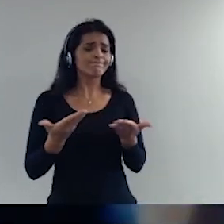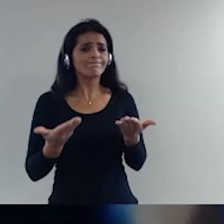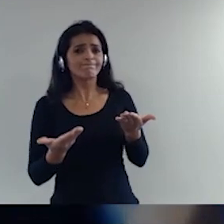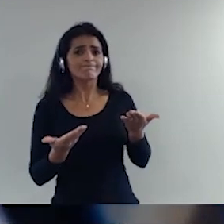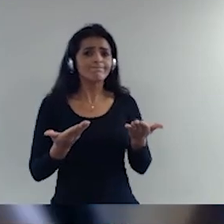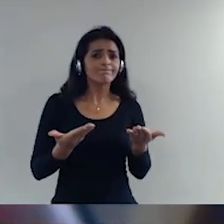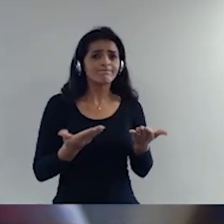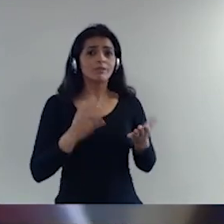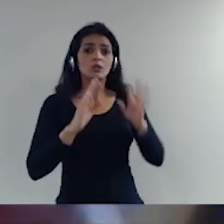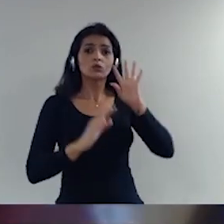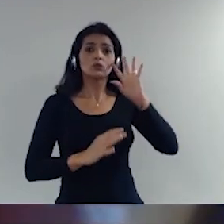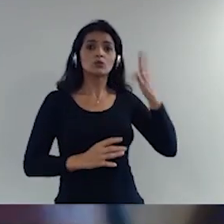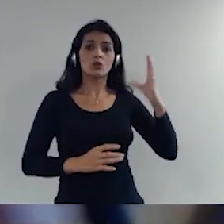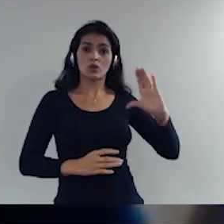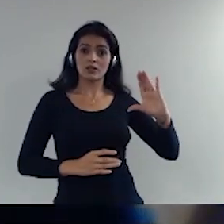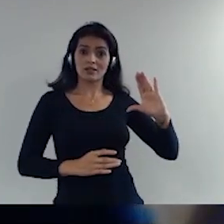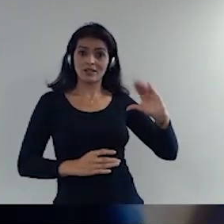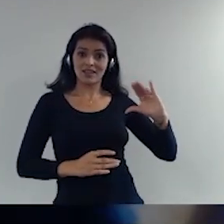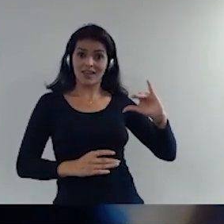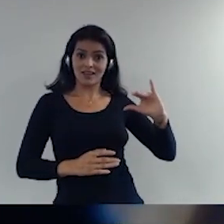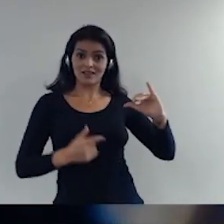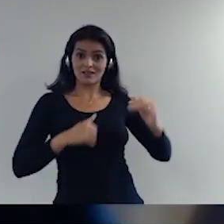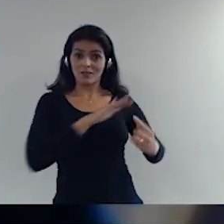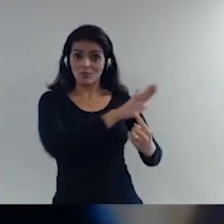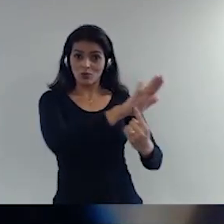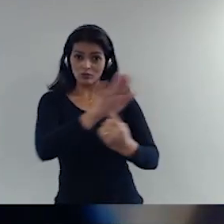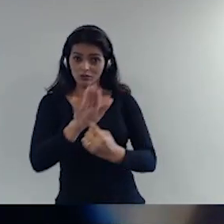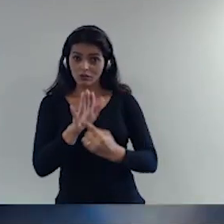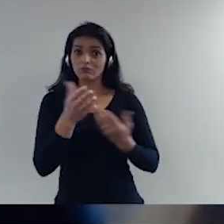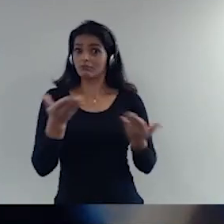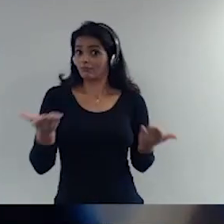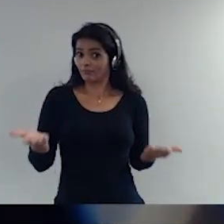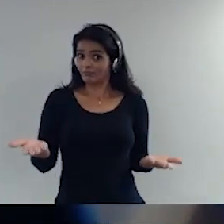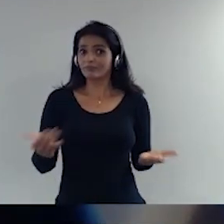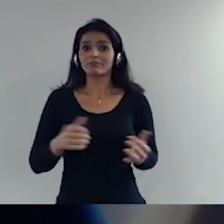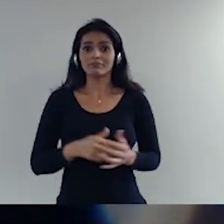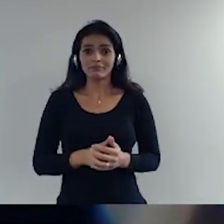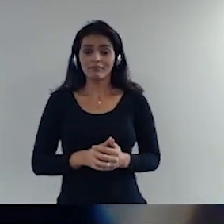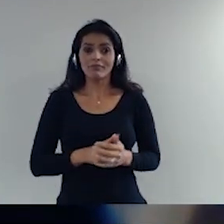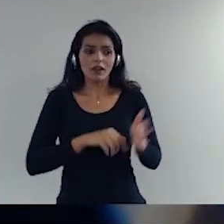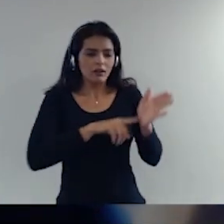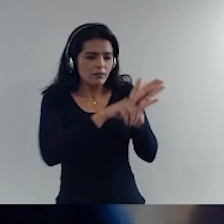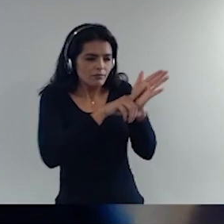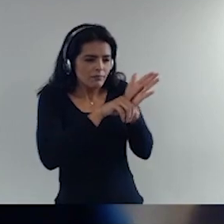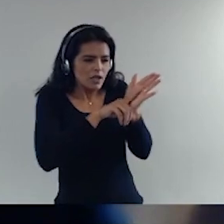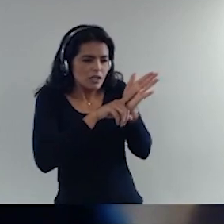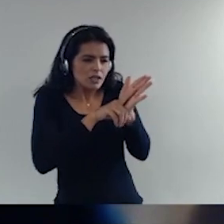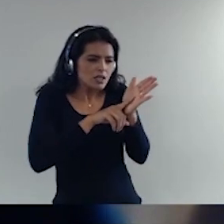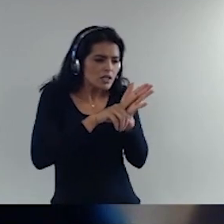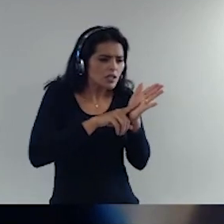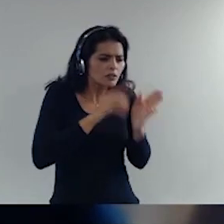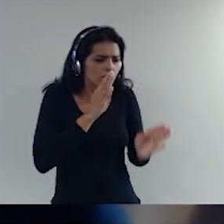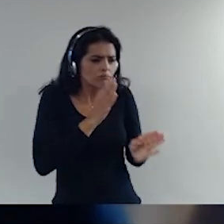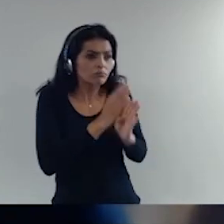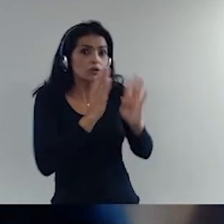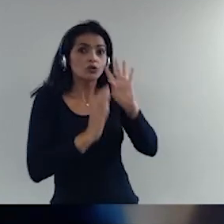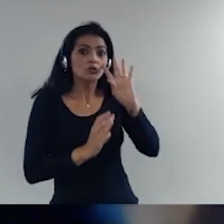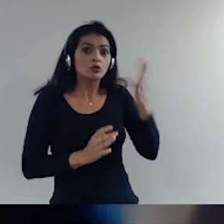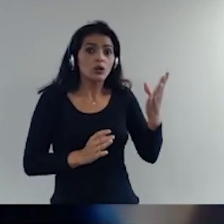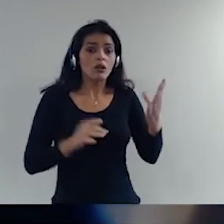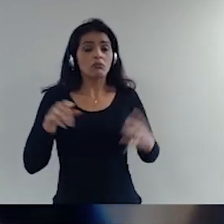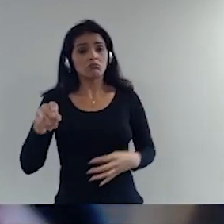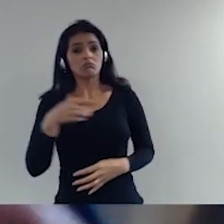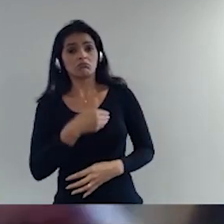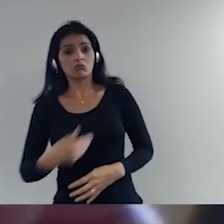relação à solução que a ciência estaria dando para todos nós. E isso está nos trazendo um grande problema social,